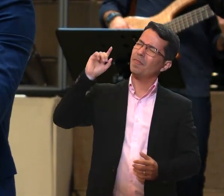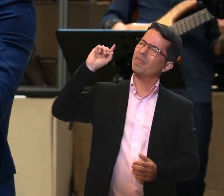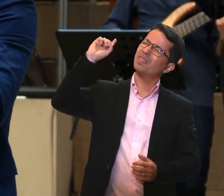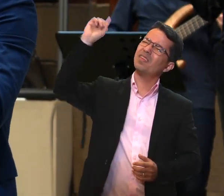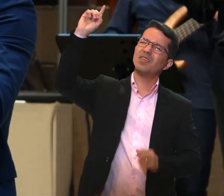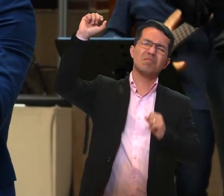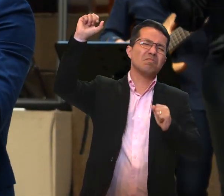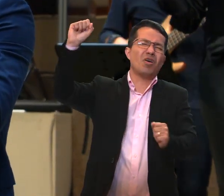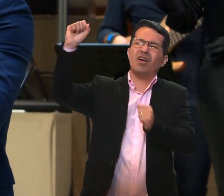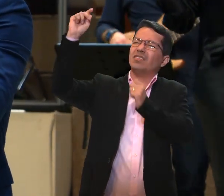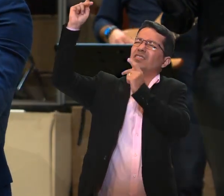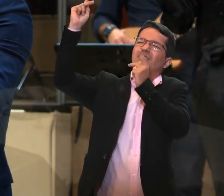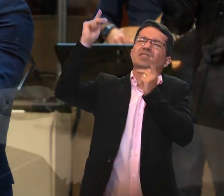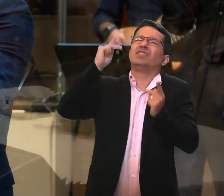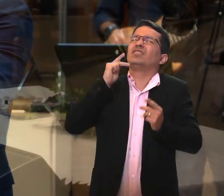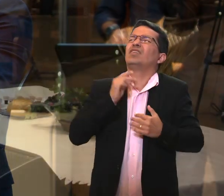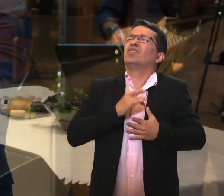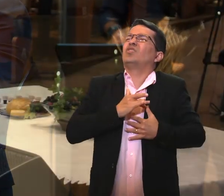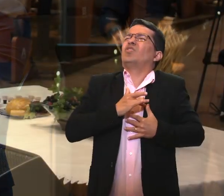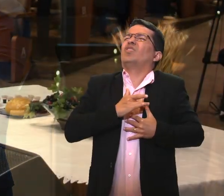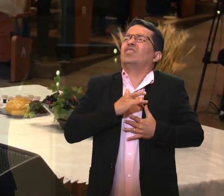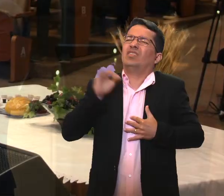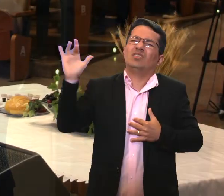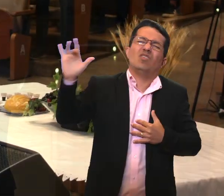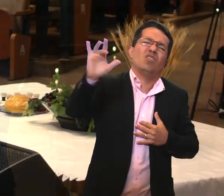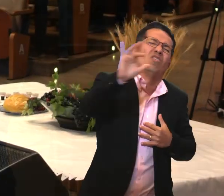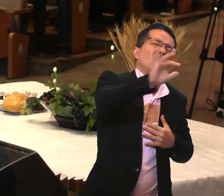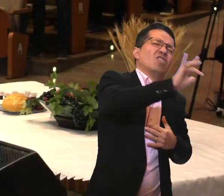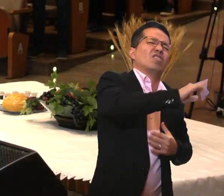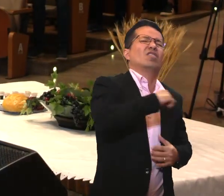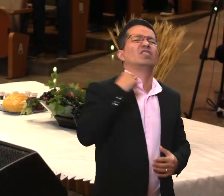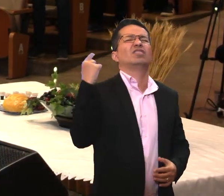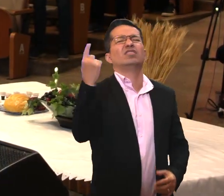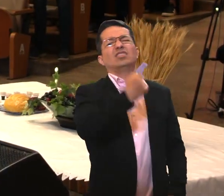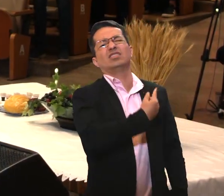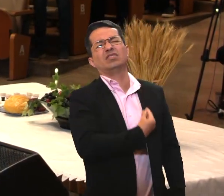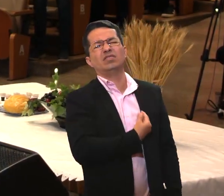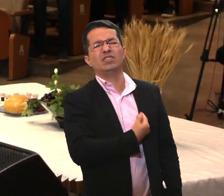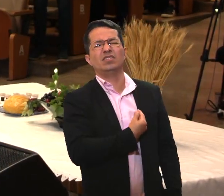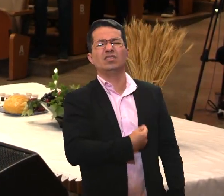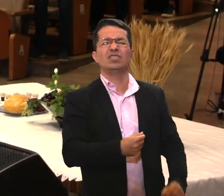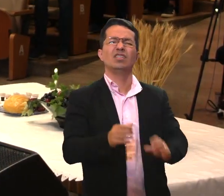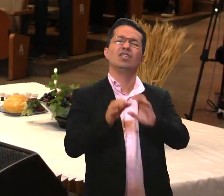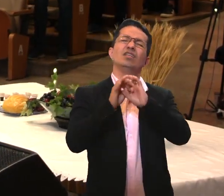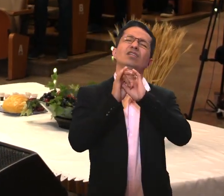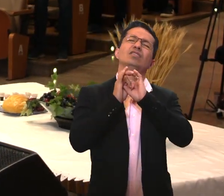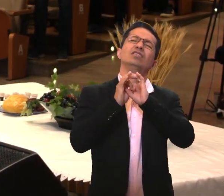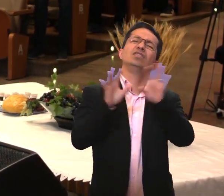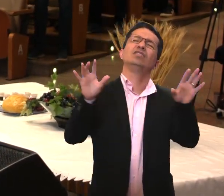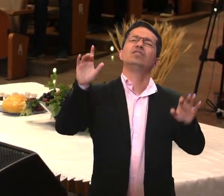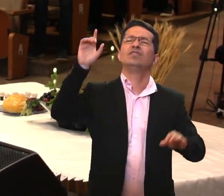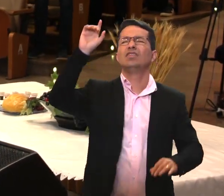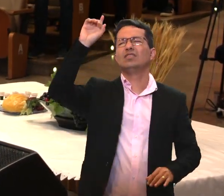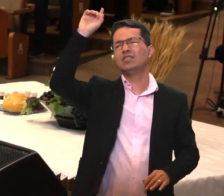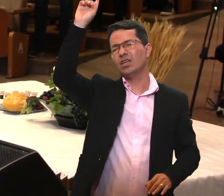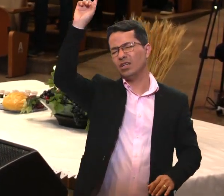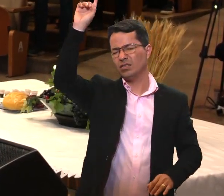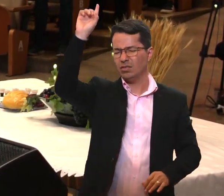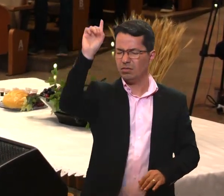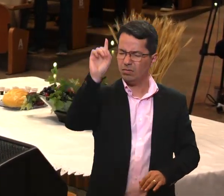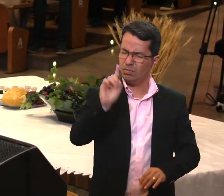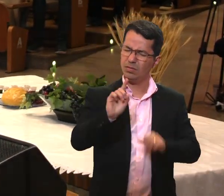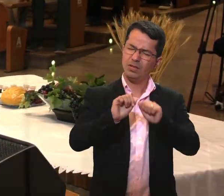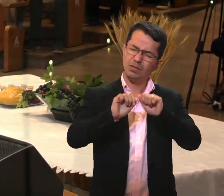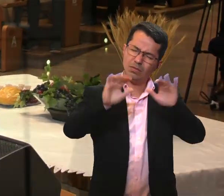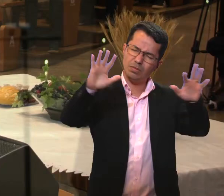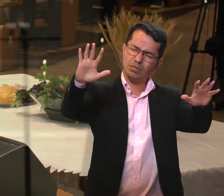tudo. Nos visita mais uma vez, visita a nossa terra, sara